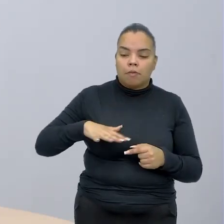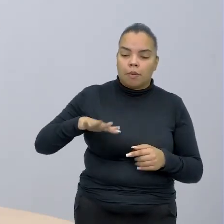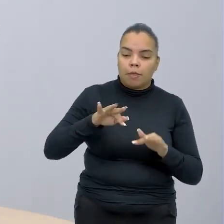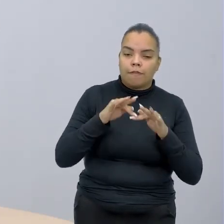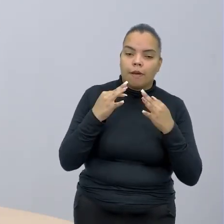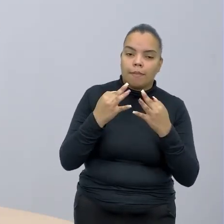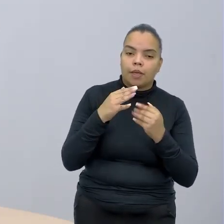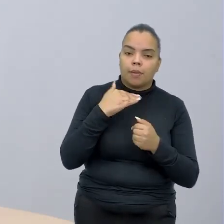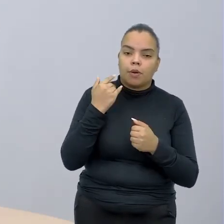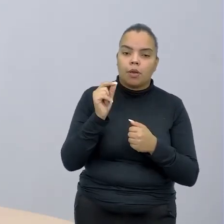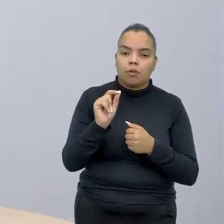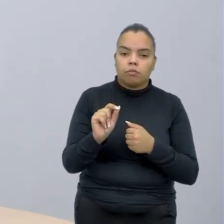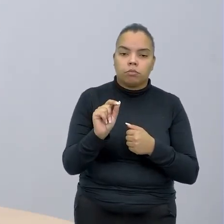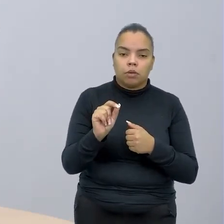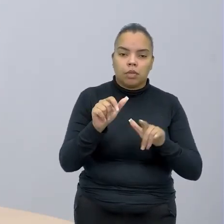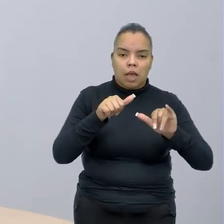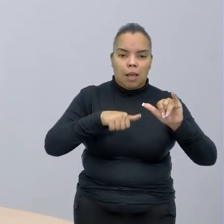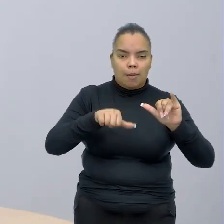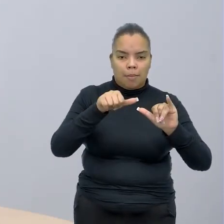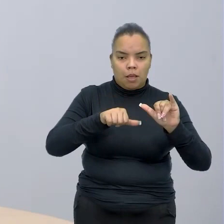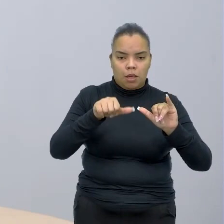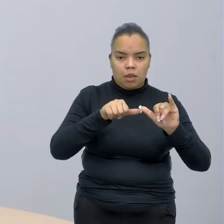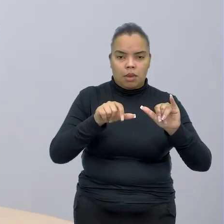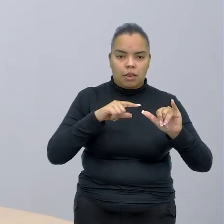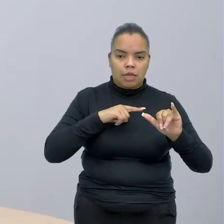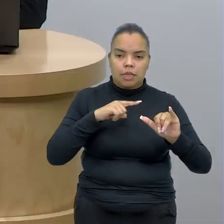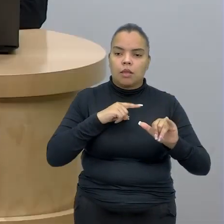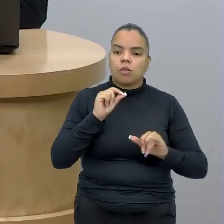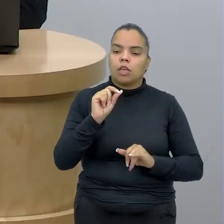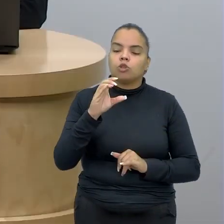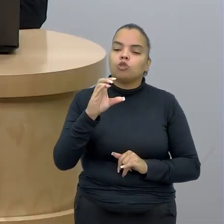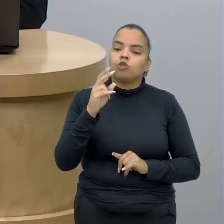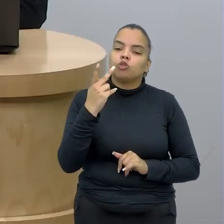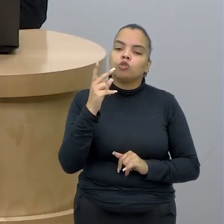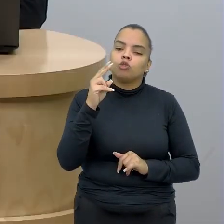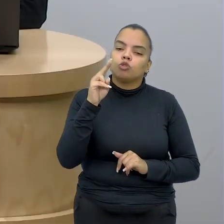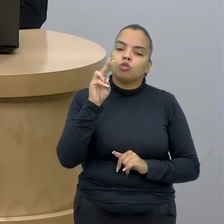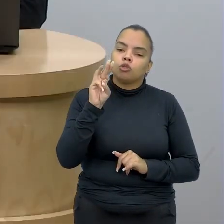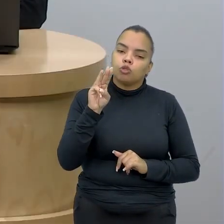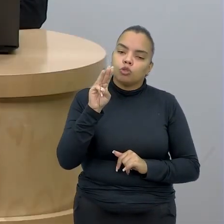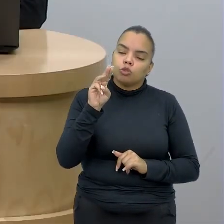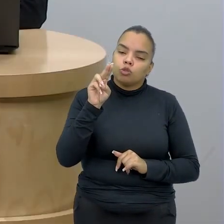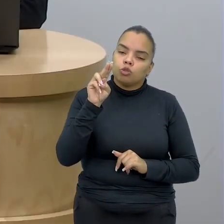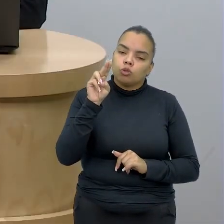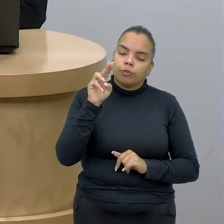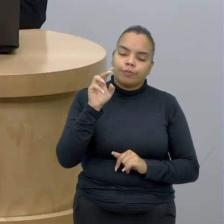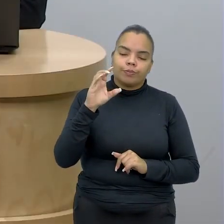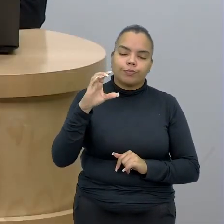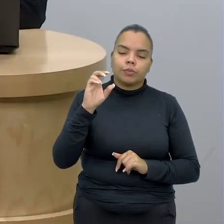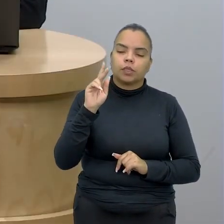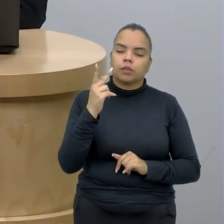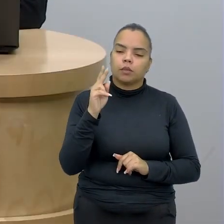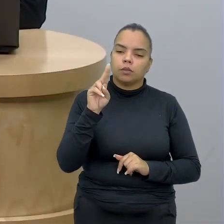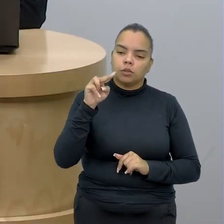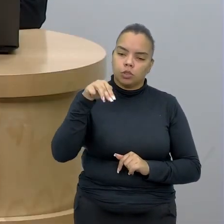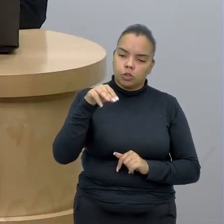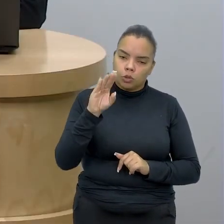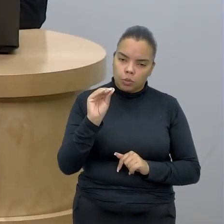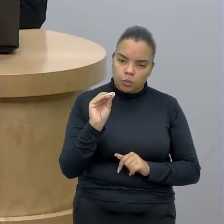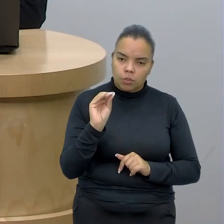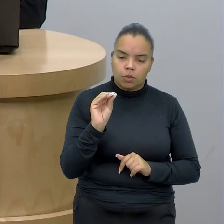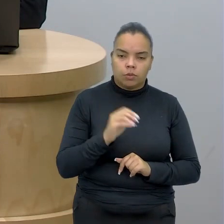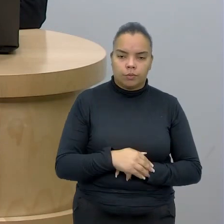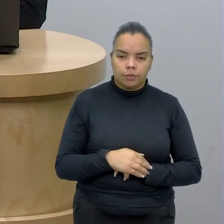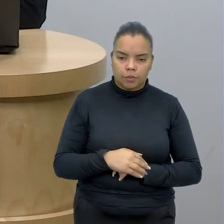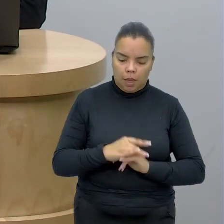o sarcófago dela tem 2 centímetros lá no Panteão, onde tem as glórias das pessoas lá, né? Sim. Mas esse é muito